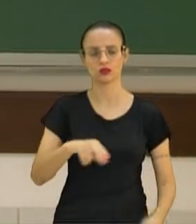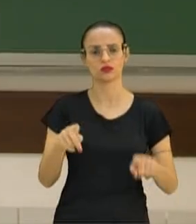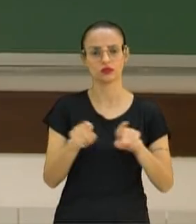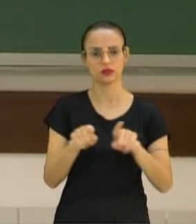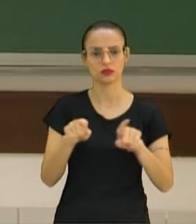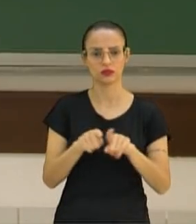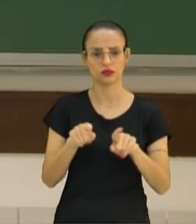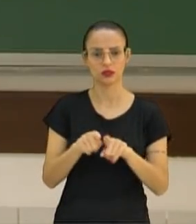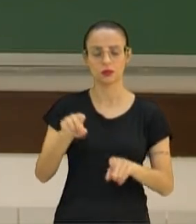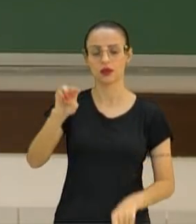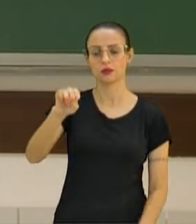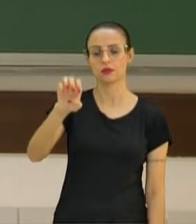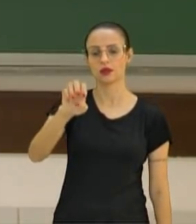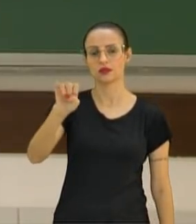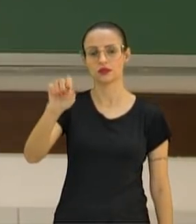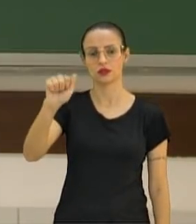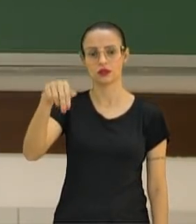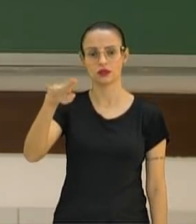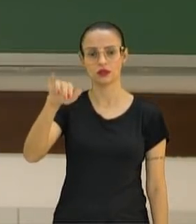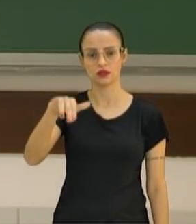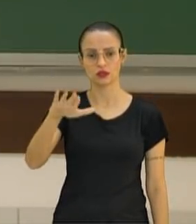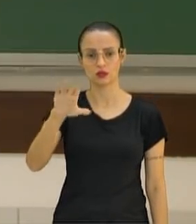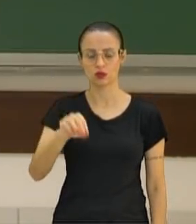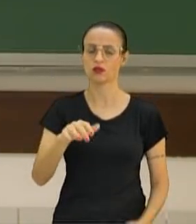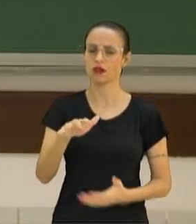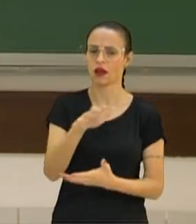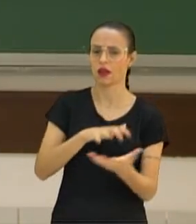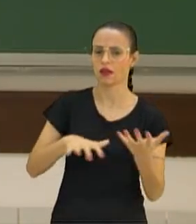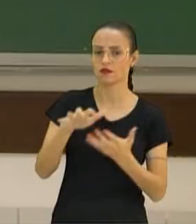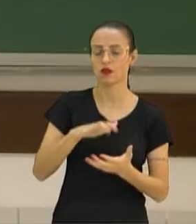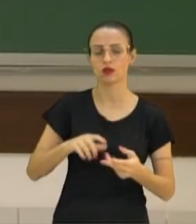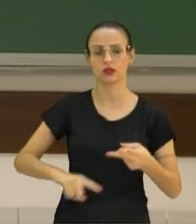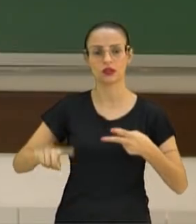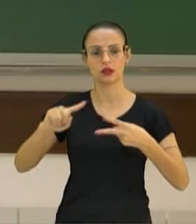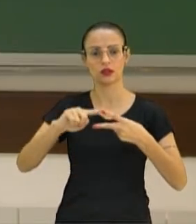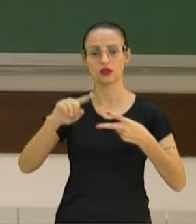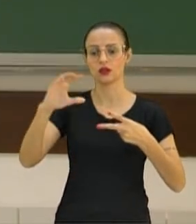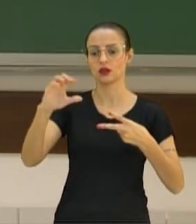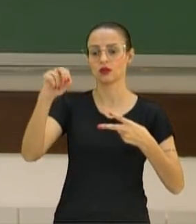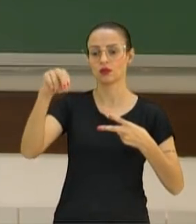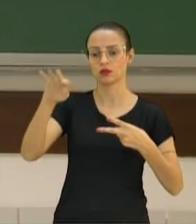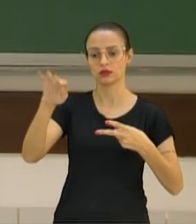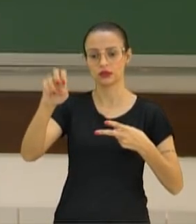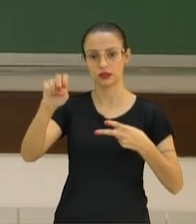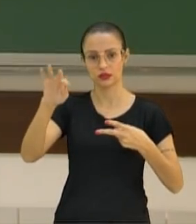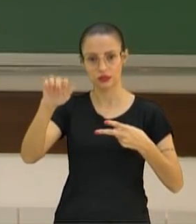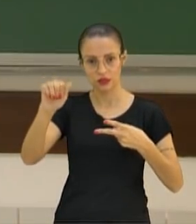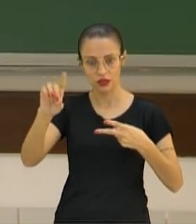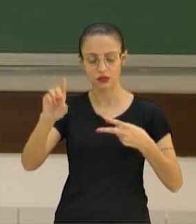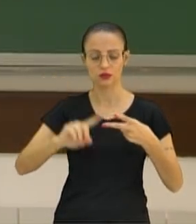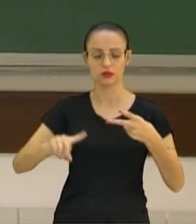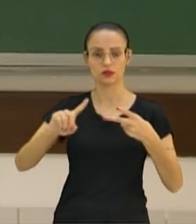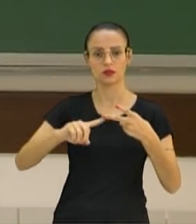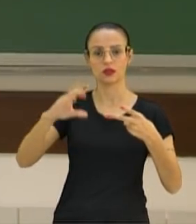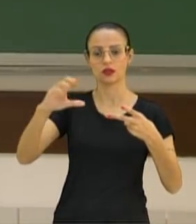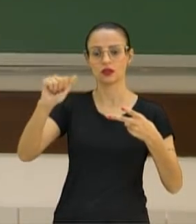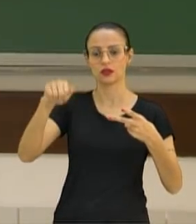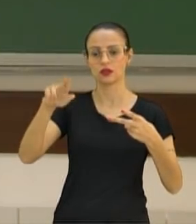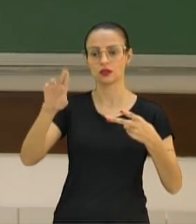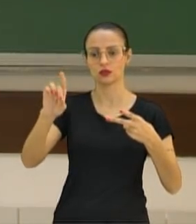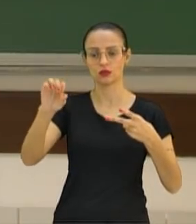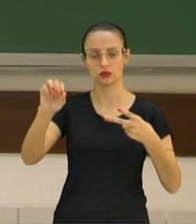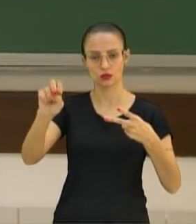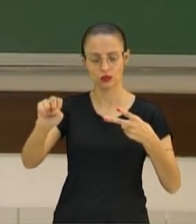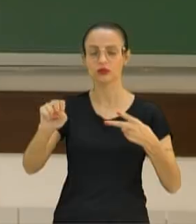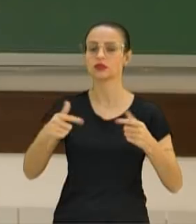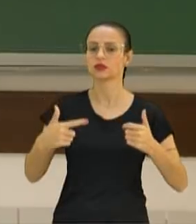questão do messianismo nessas revoltas, como Contestado e como Revolta de Canudos. Aqui sobre a Guerra de Canudos, né,